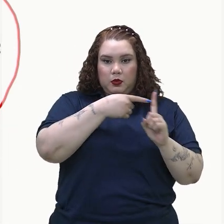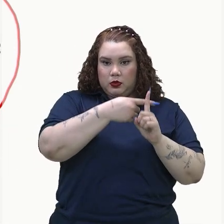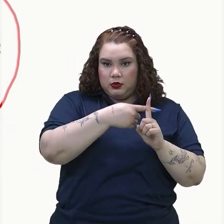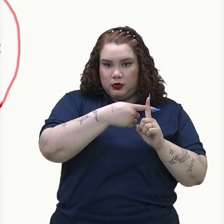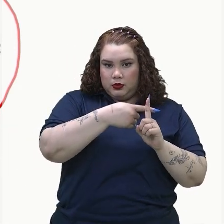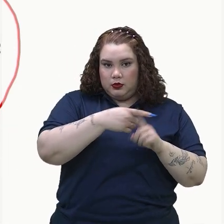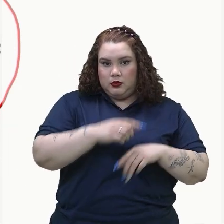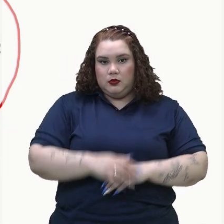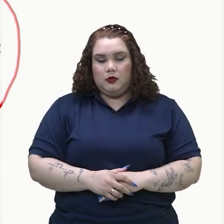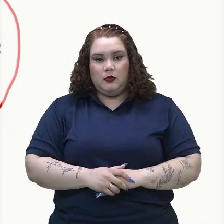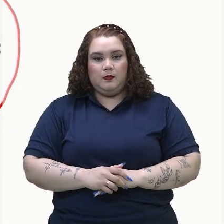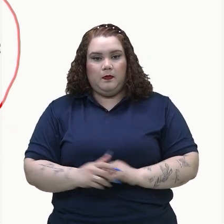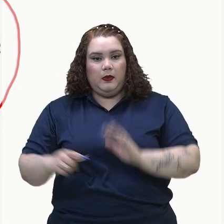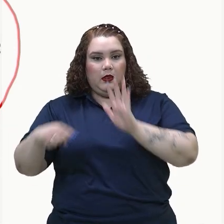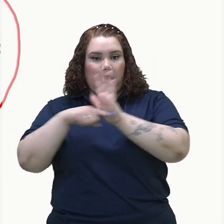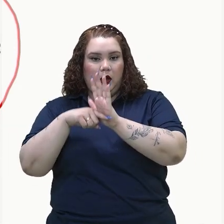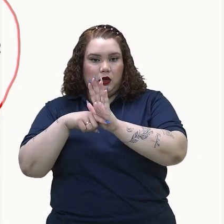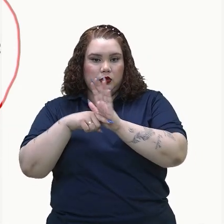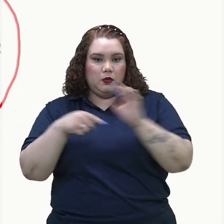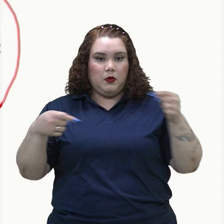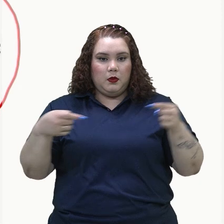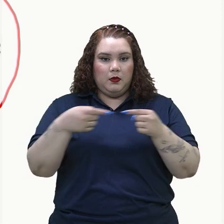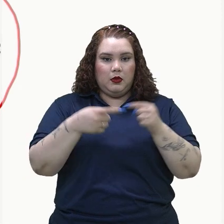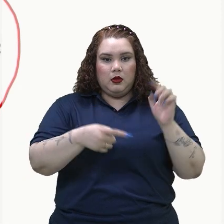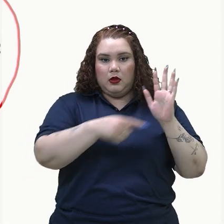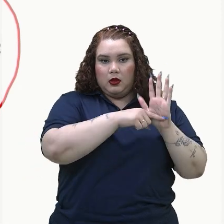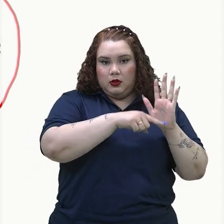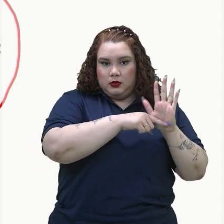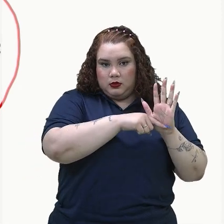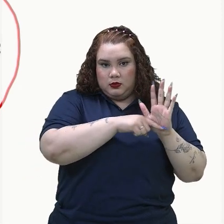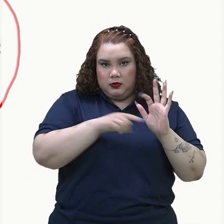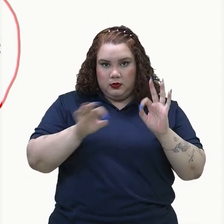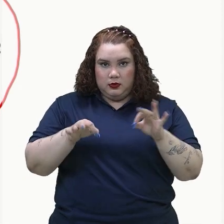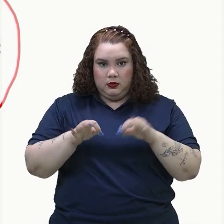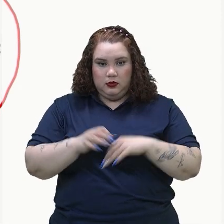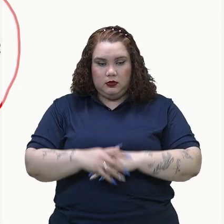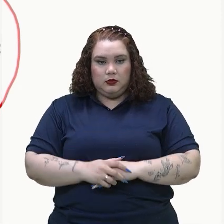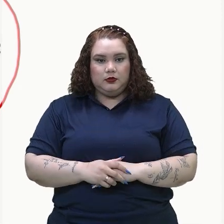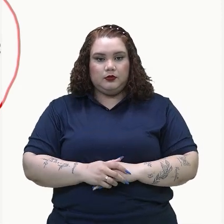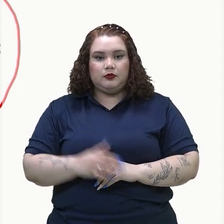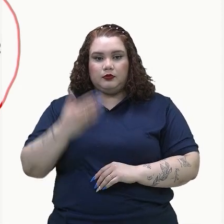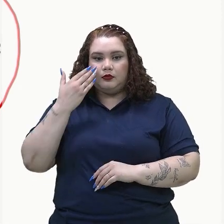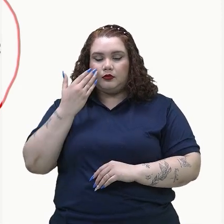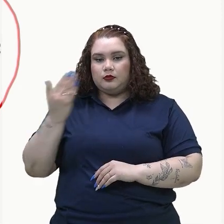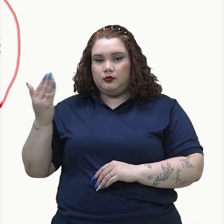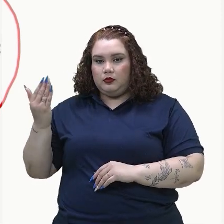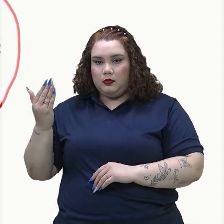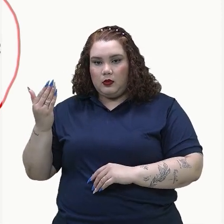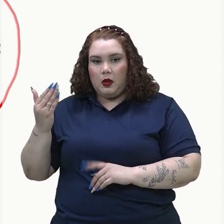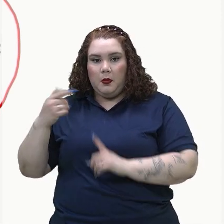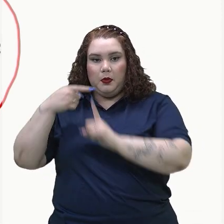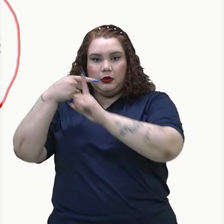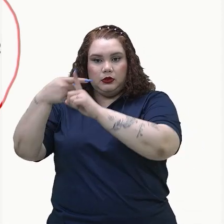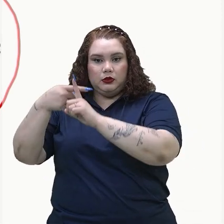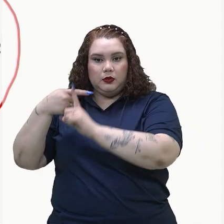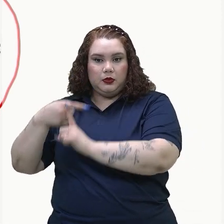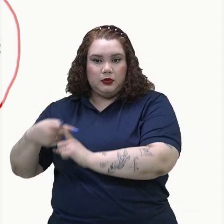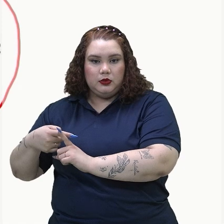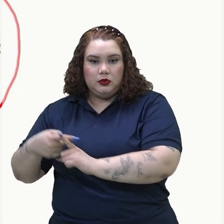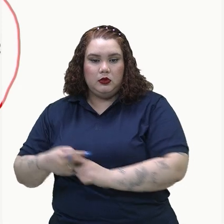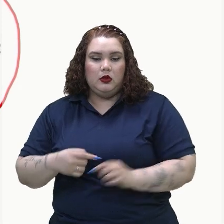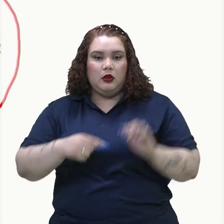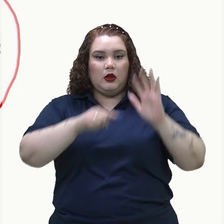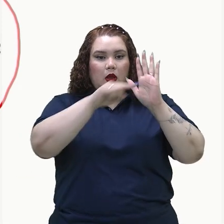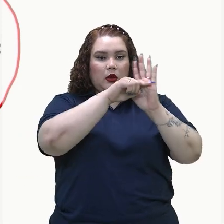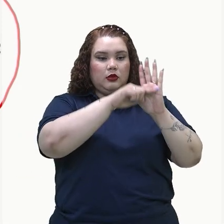e negativo ligado com negativo. Então, olha só, os lados positivos estão conectados, os lados